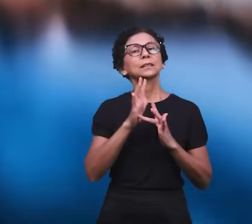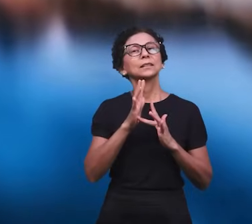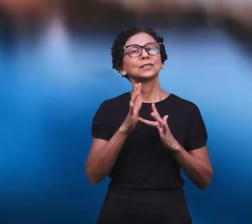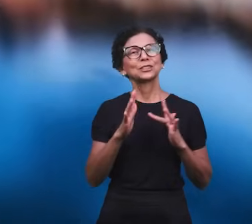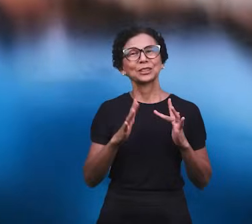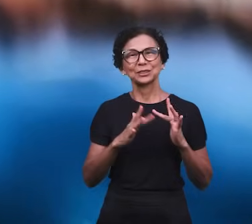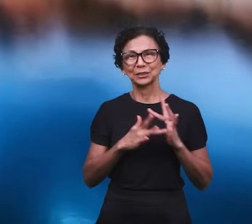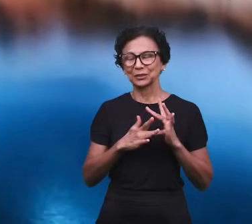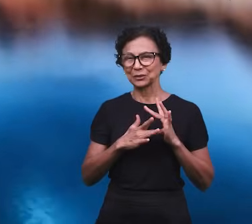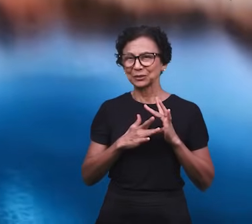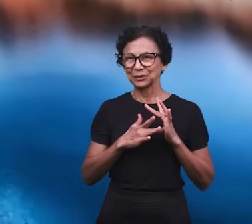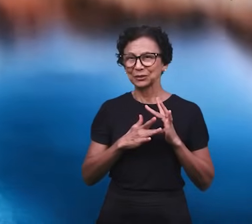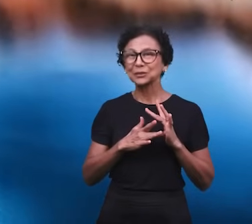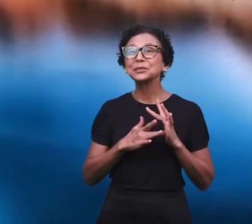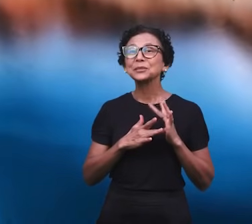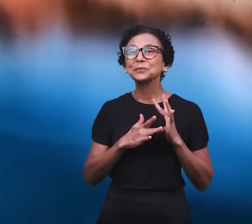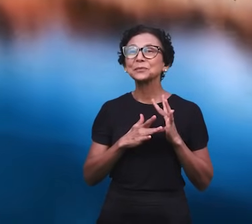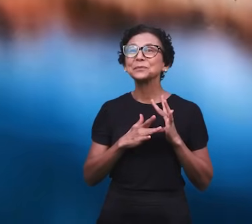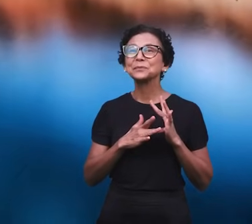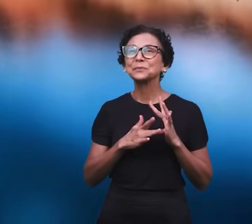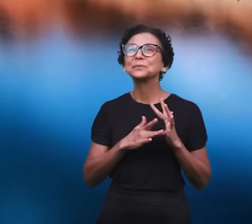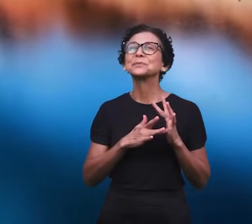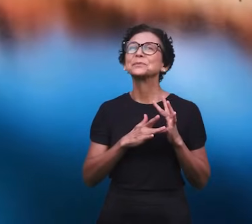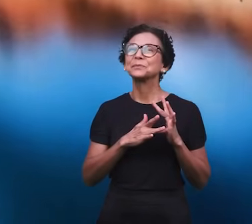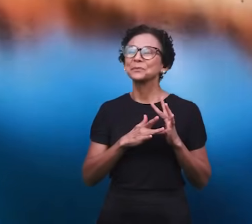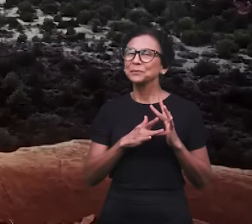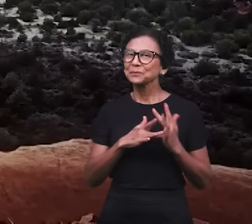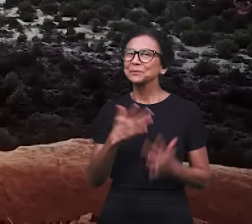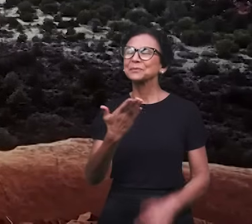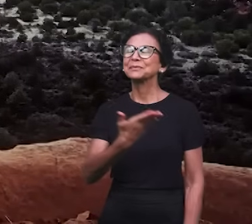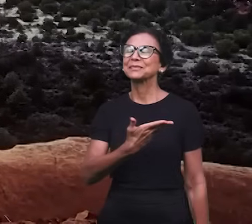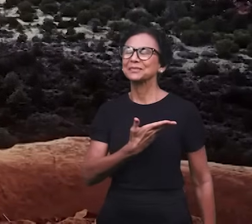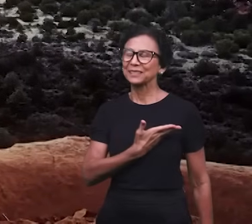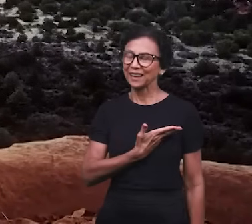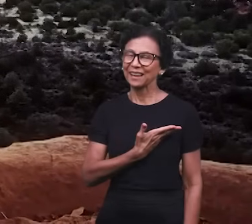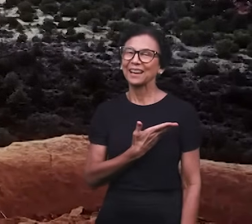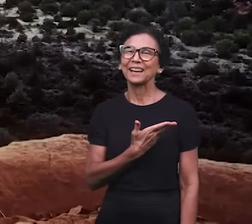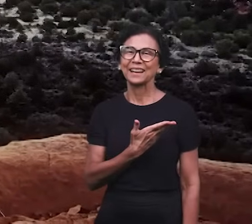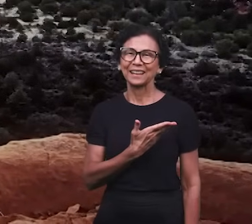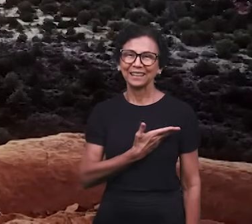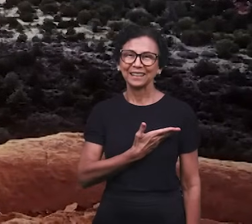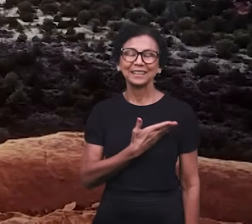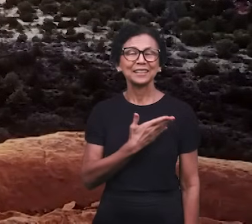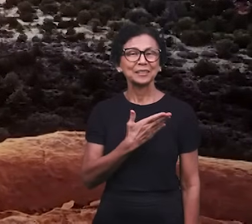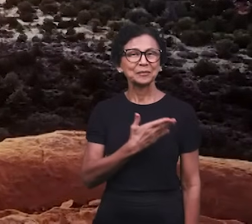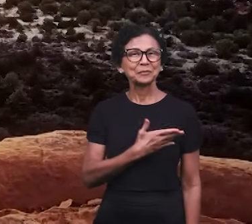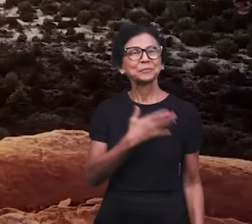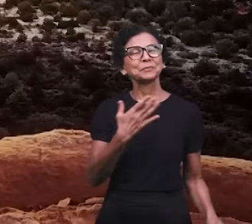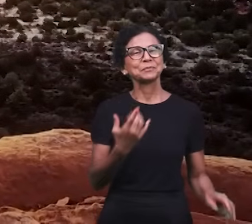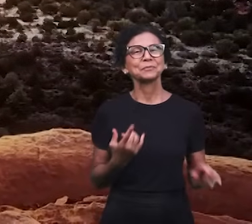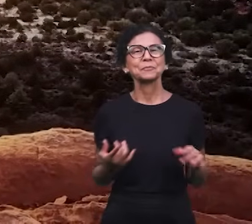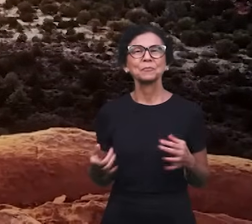Lembra que Jesus é teu amigo?